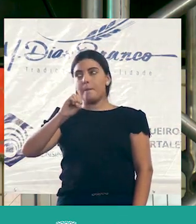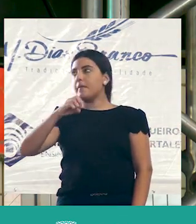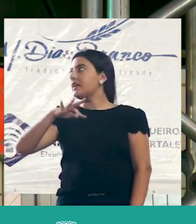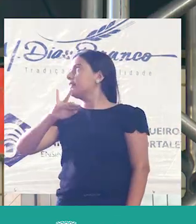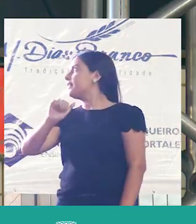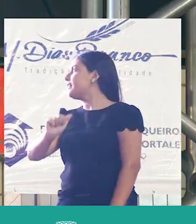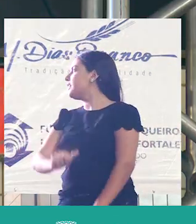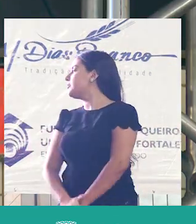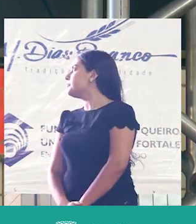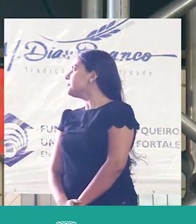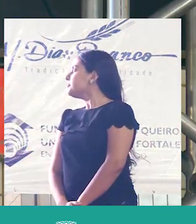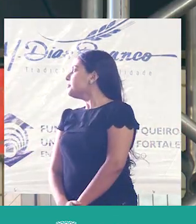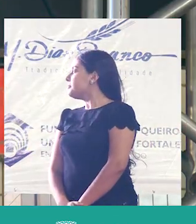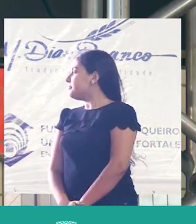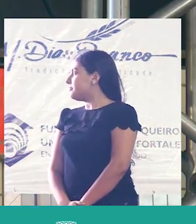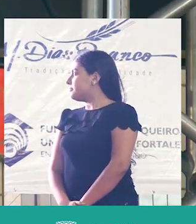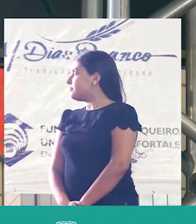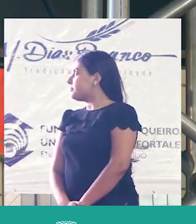O nome já